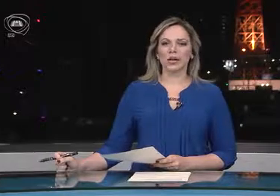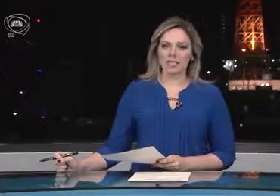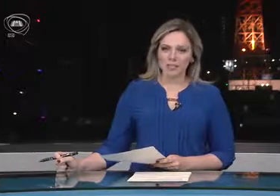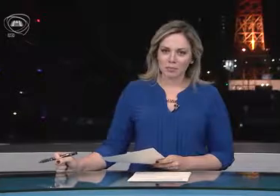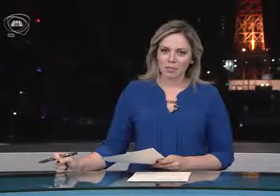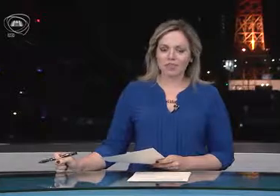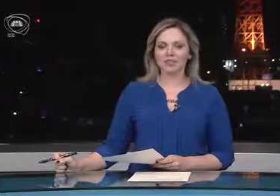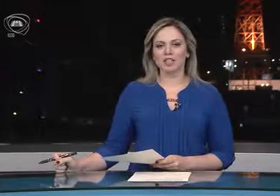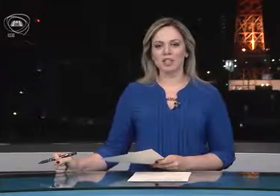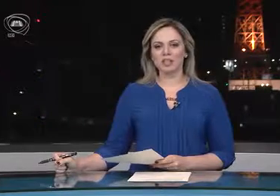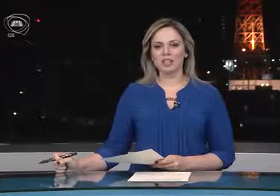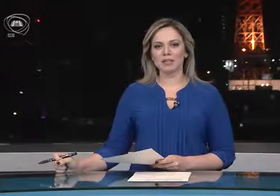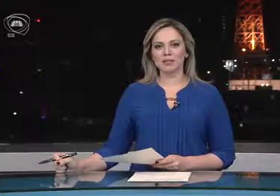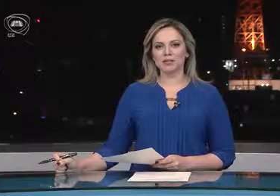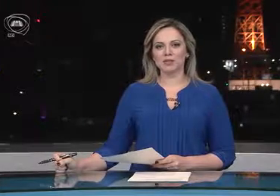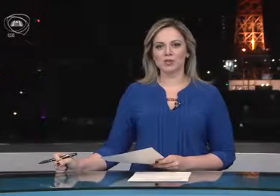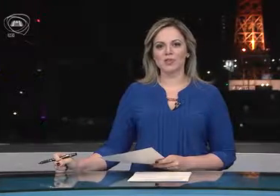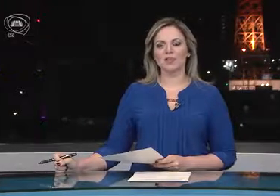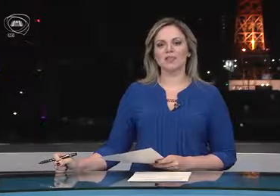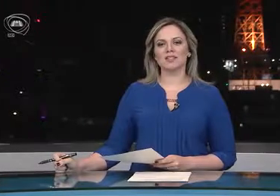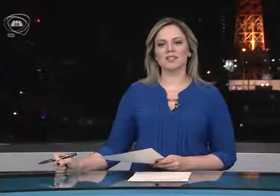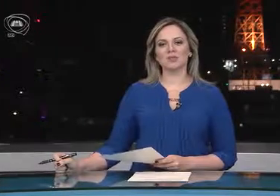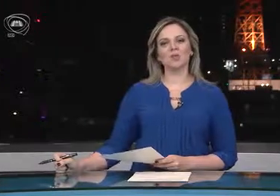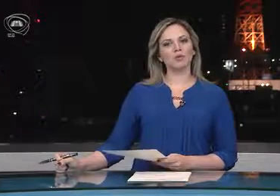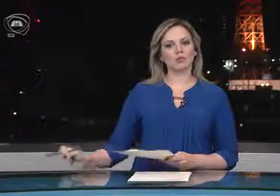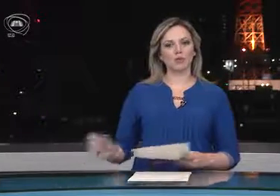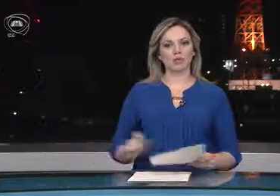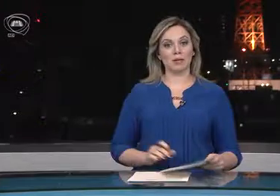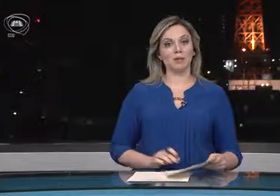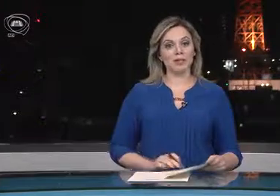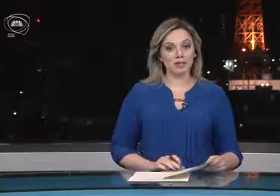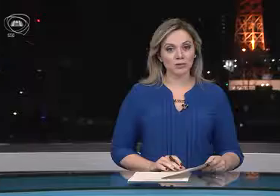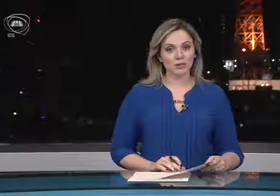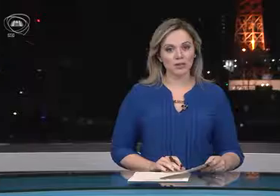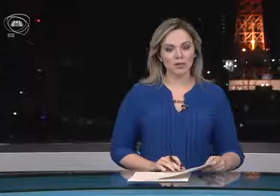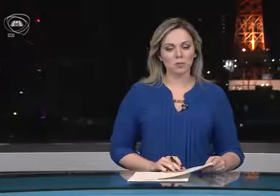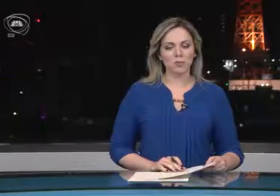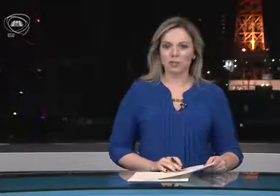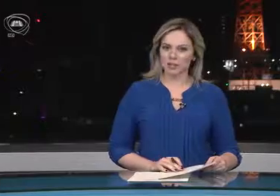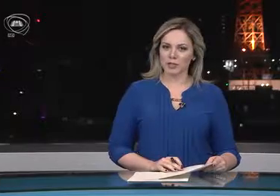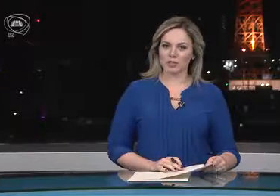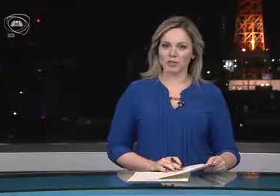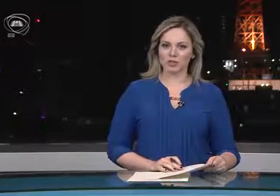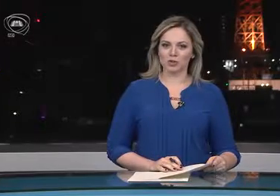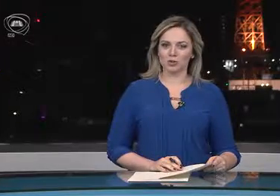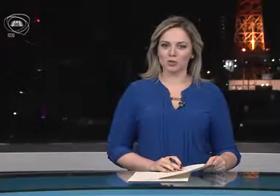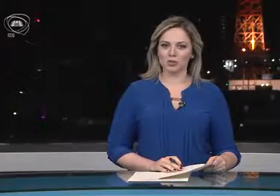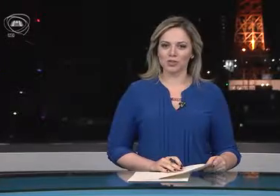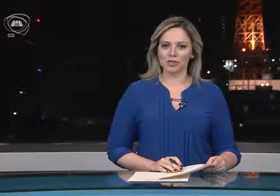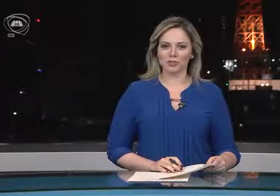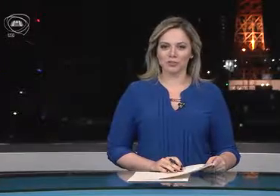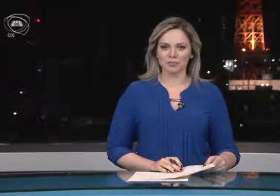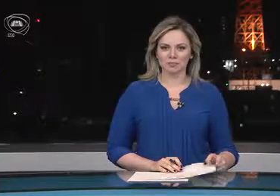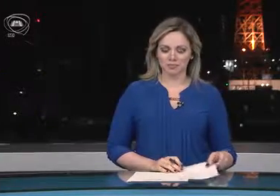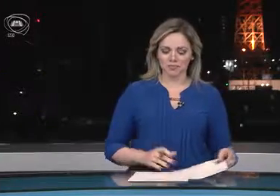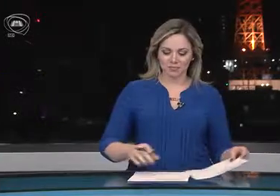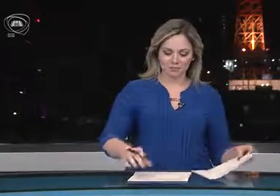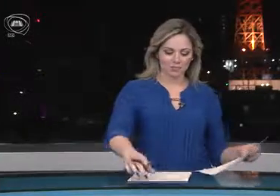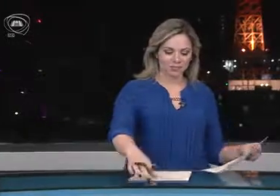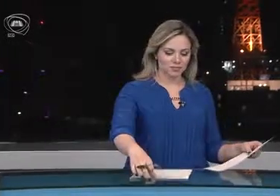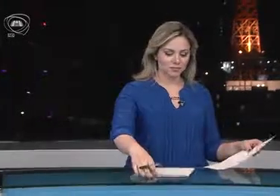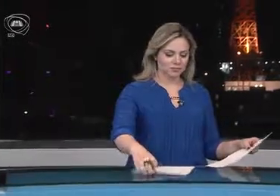O Jornal Assembleia fica por aqui. Mais notícias às 8h20 da manhã no Jornal Primeiro Expediente. Boa noite.